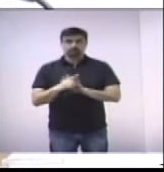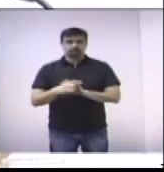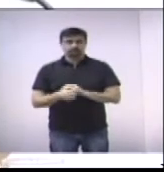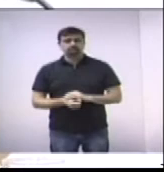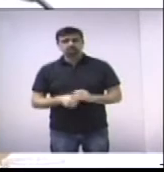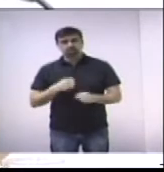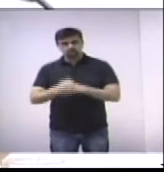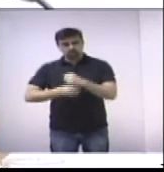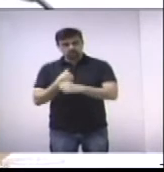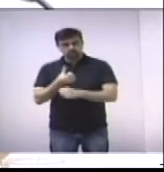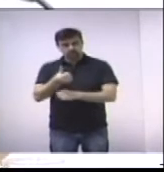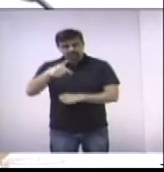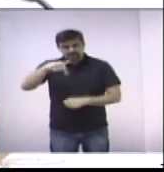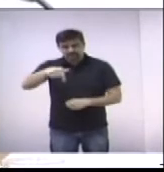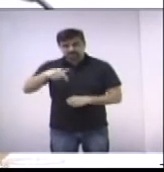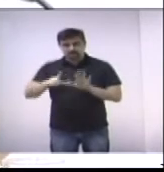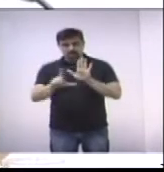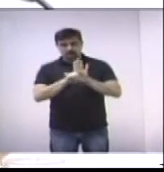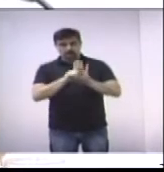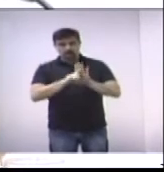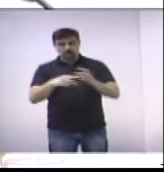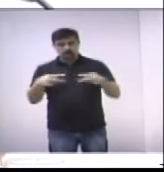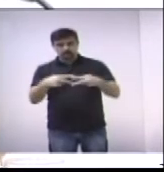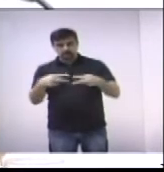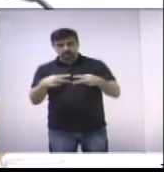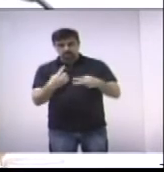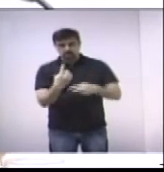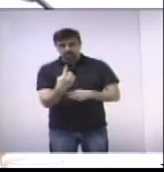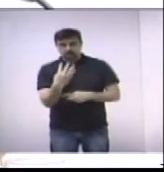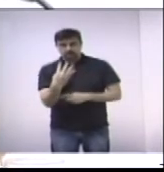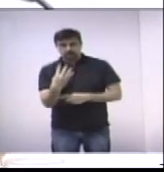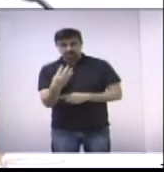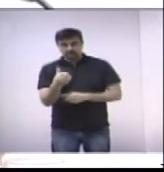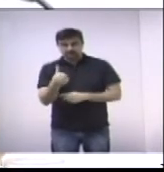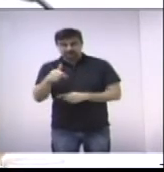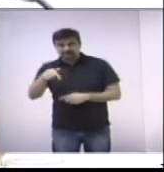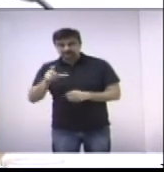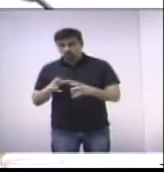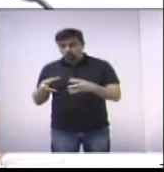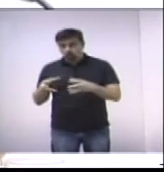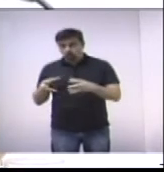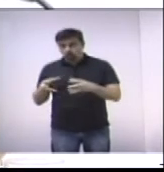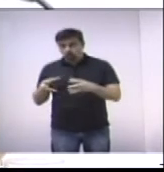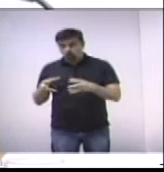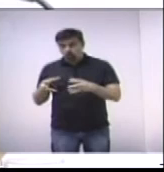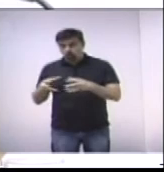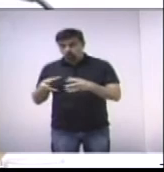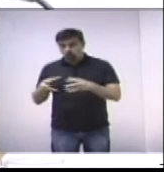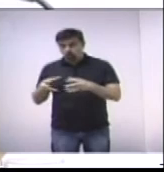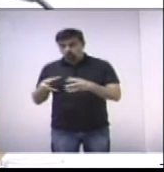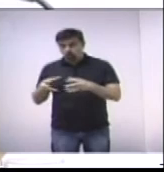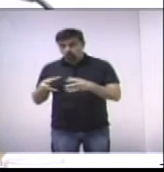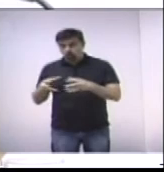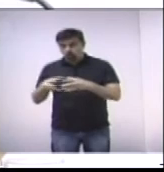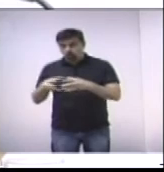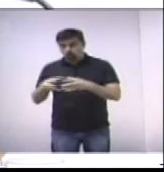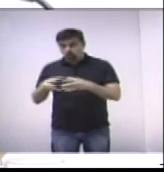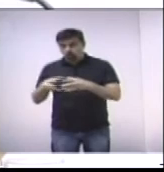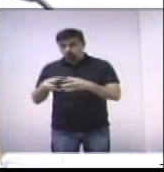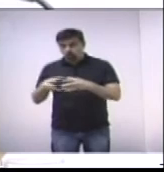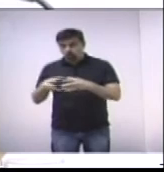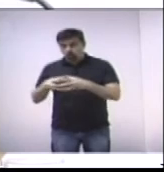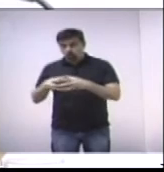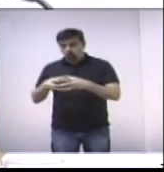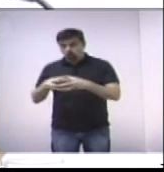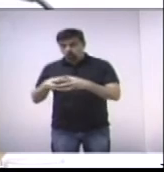de 67 e da lei municipal 1417/91 uma comissão processante para apurar a responsabilidade do prefeito municipal de